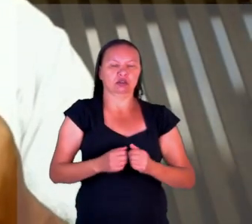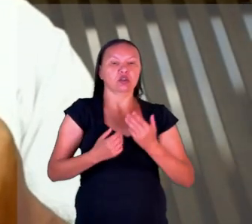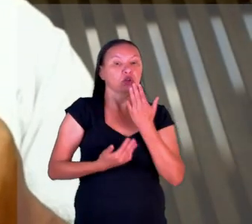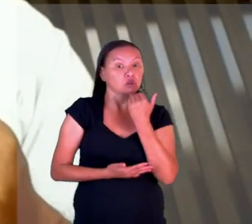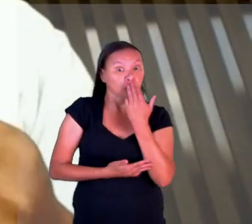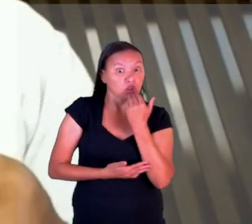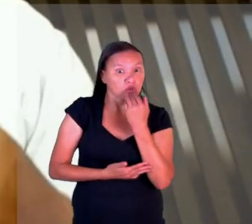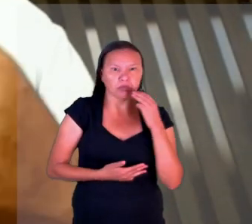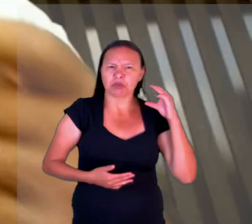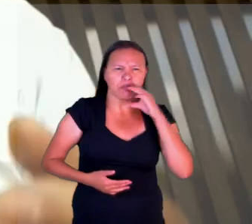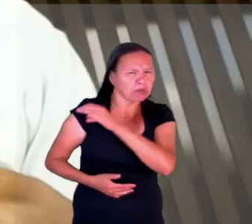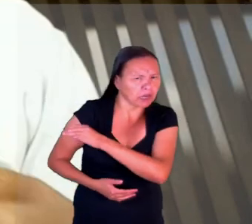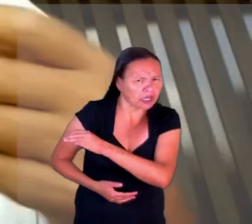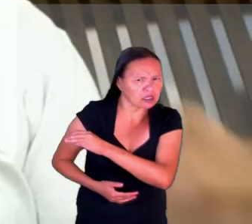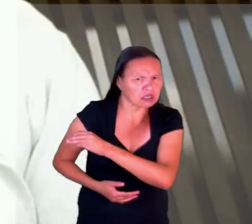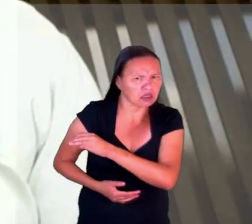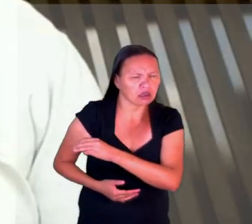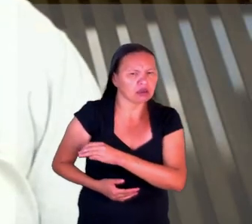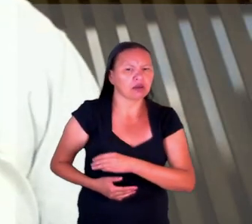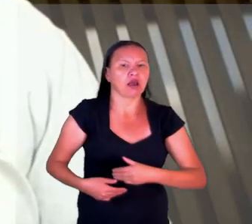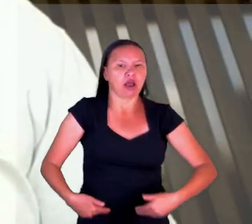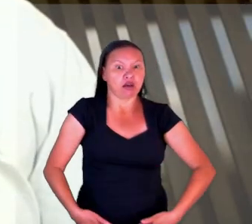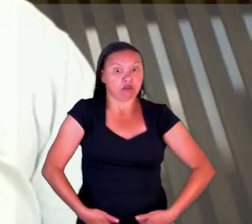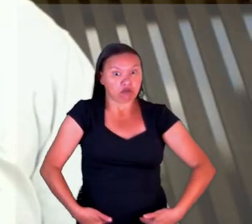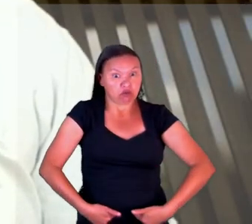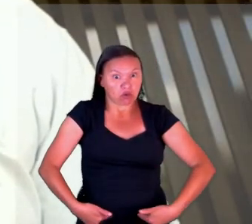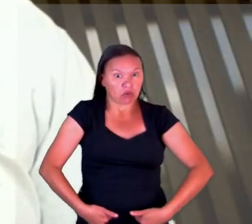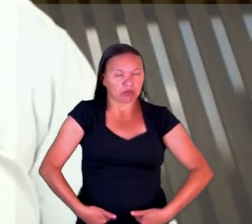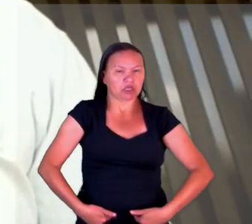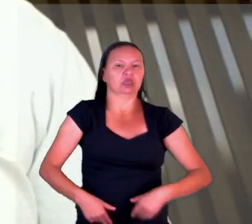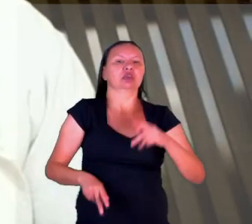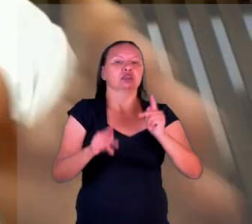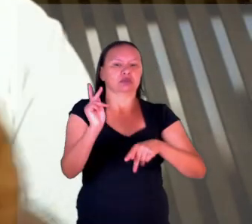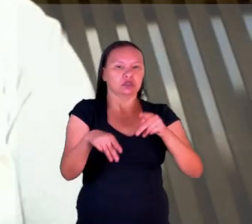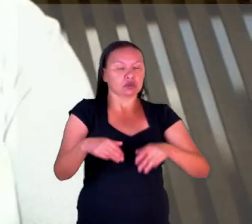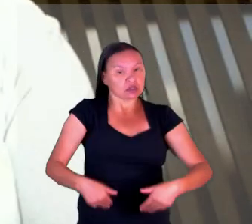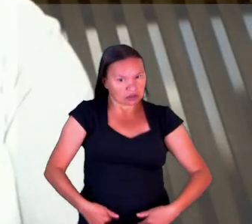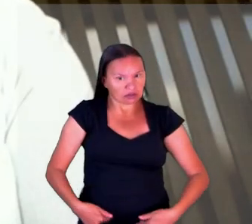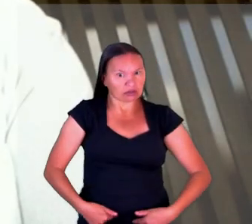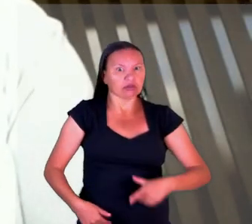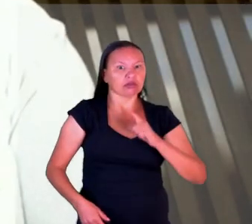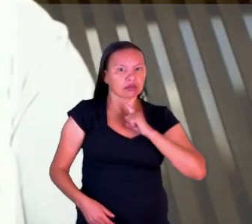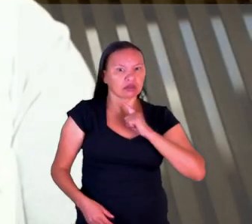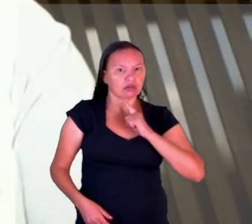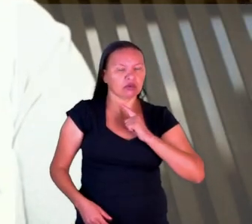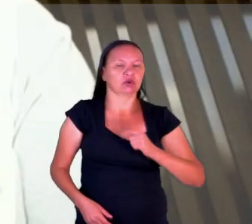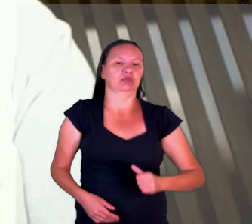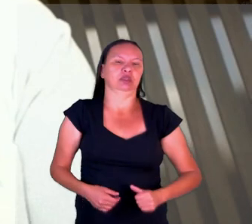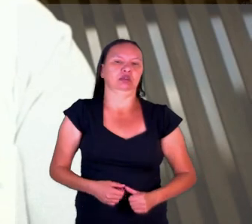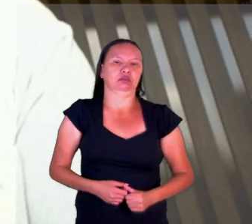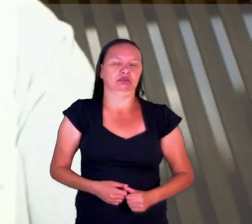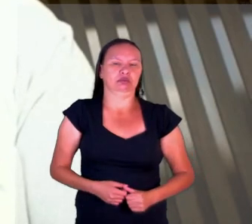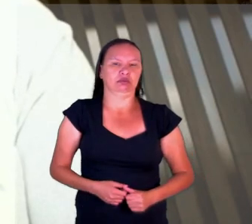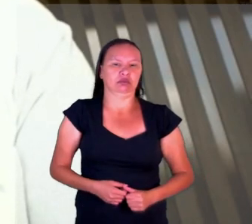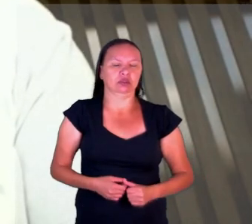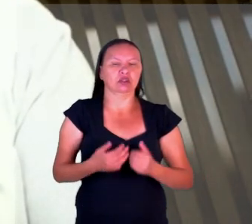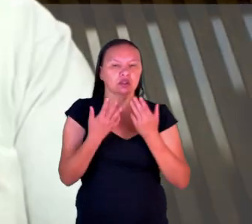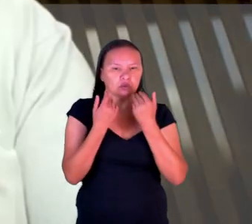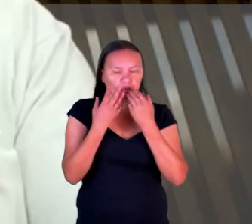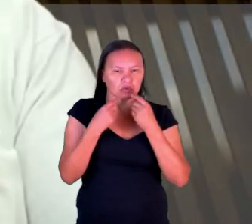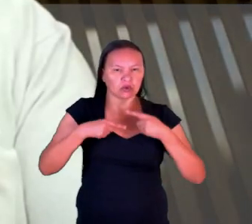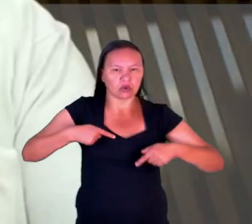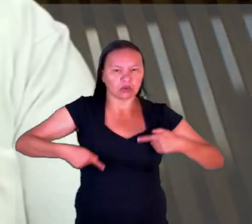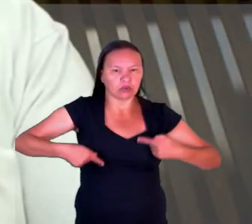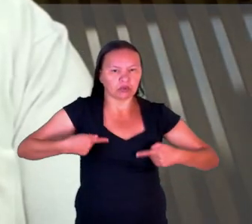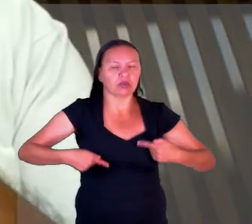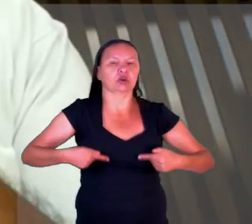tem pressa né Eh E essas pessoas têm fome né E às vezes mesmo onde você tem alguma política de sã por